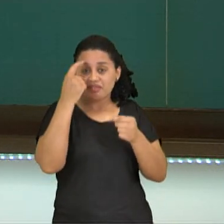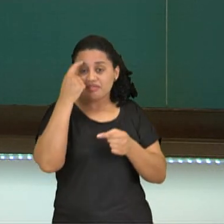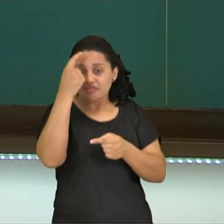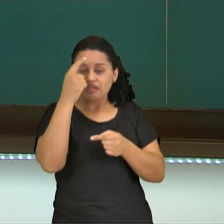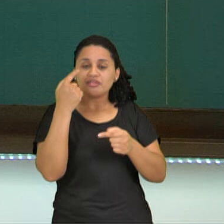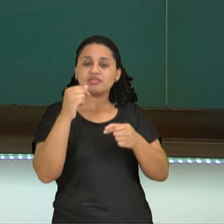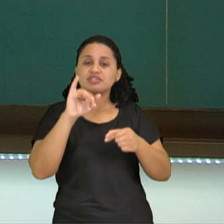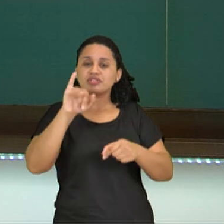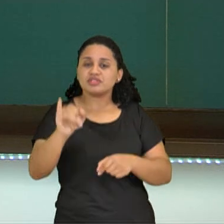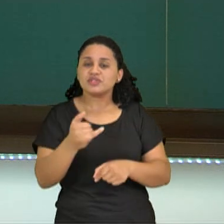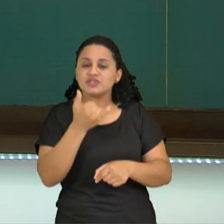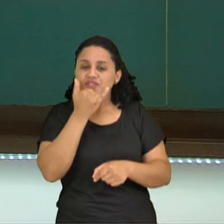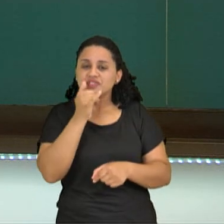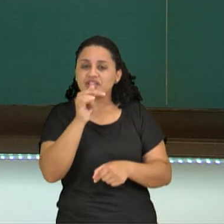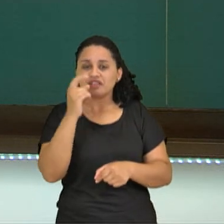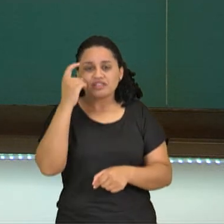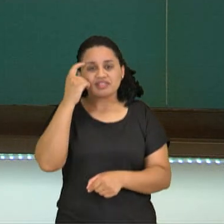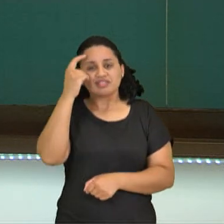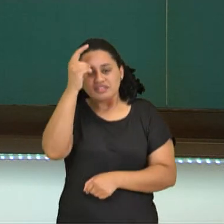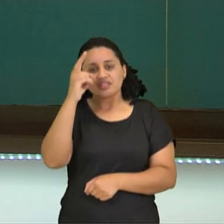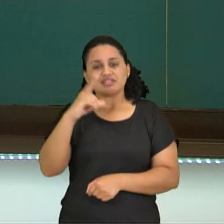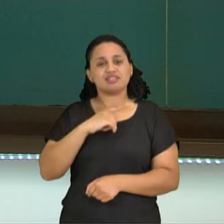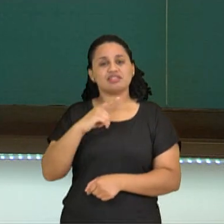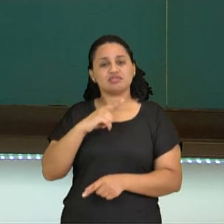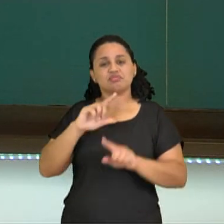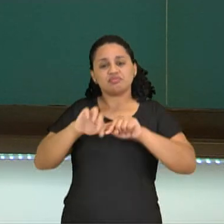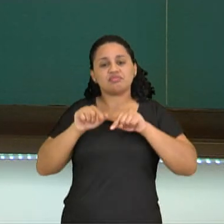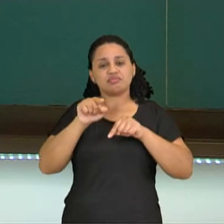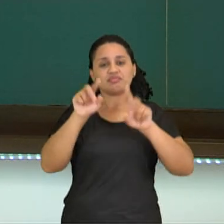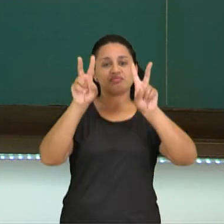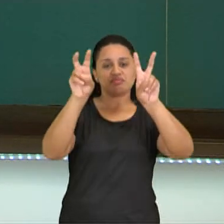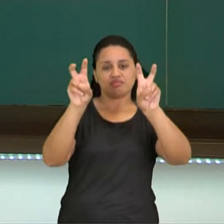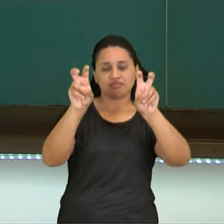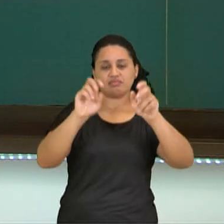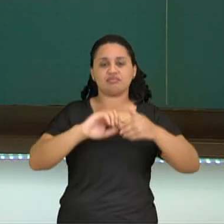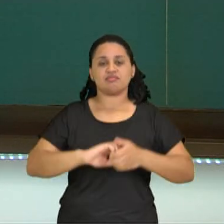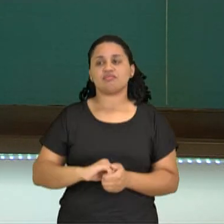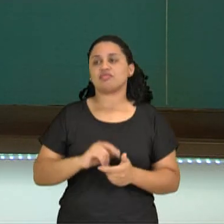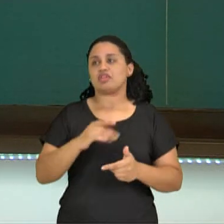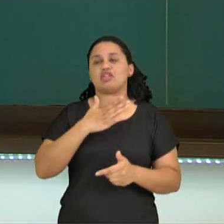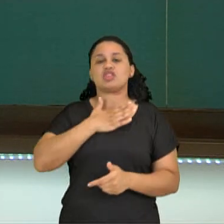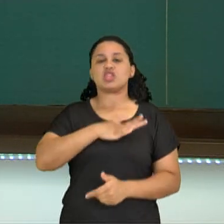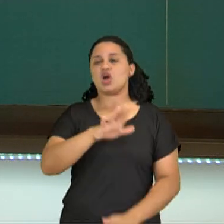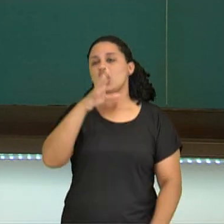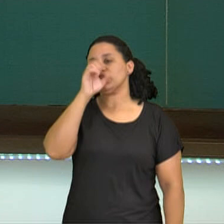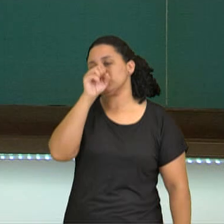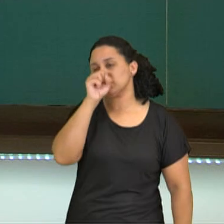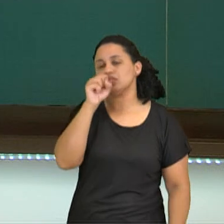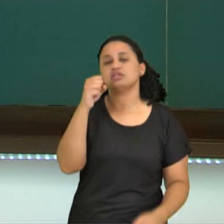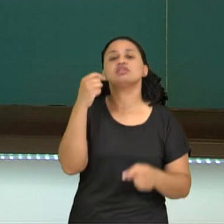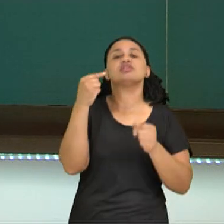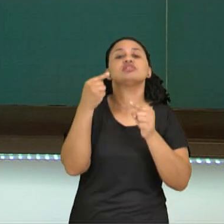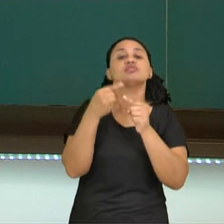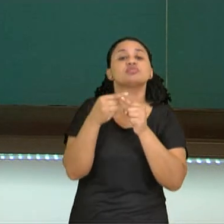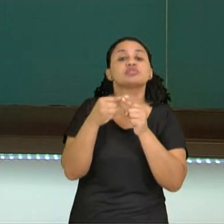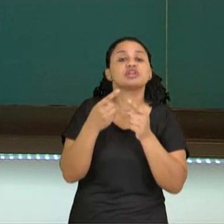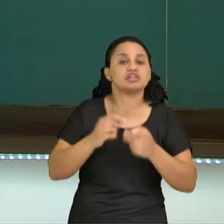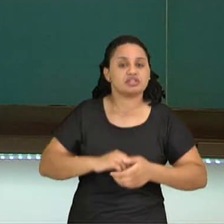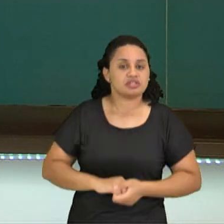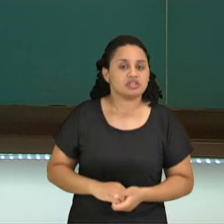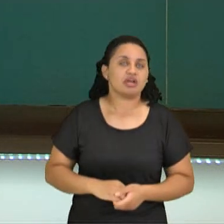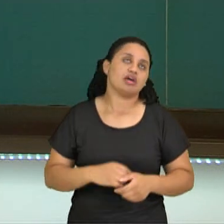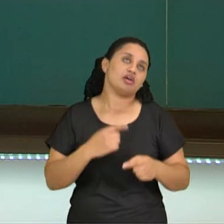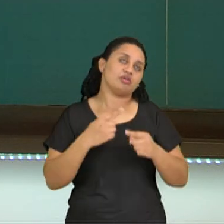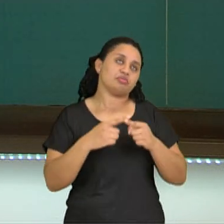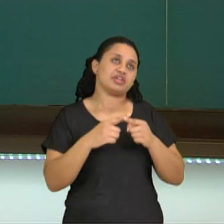justificar a ideia que você tem acerca de determinado assunto, tá? Tipo, não gosto de laranja. Por quê? Não gosto de laranja porque